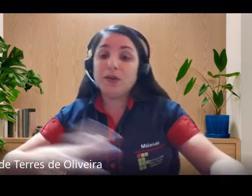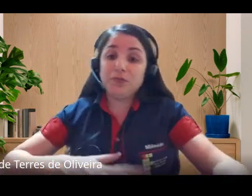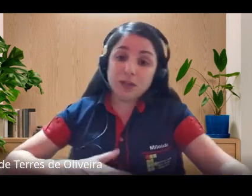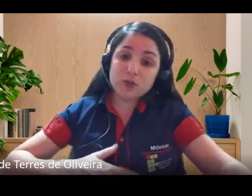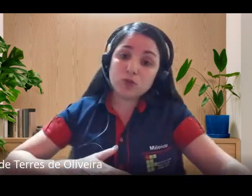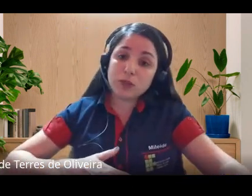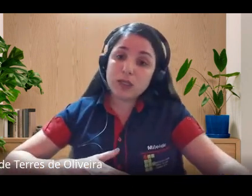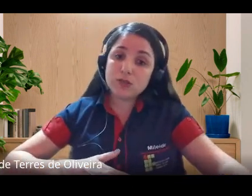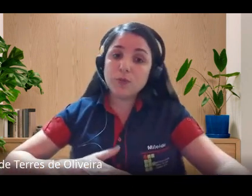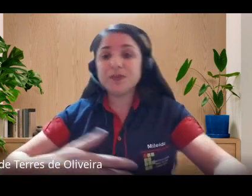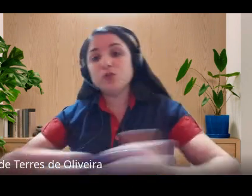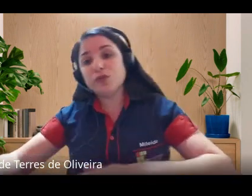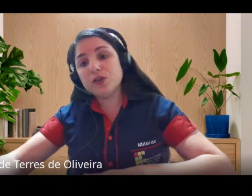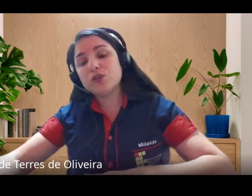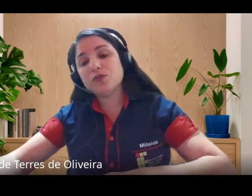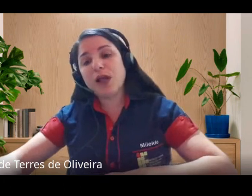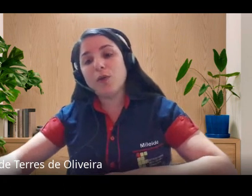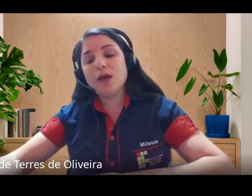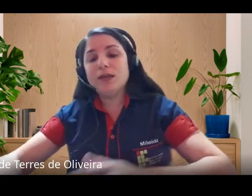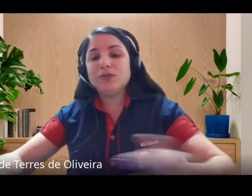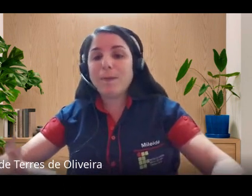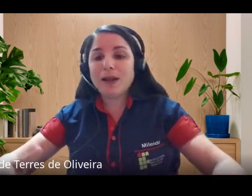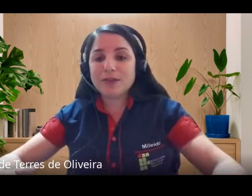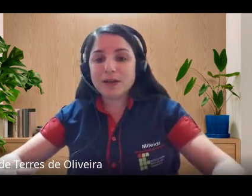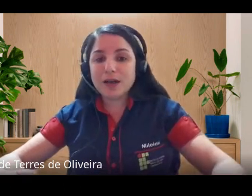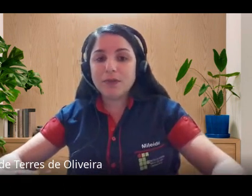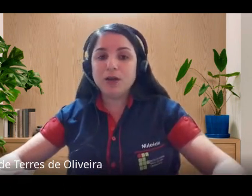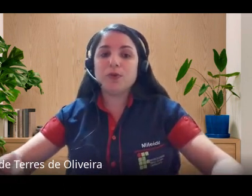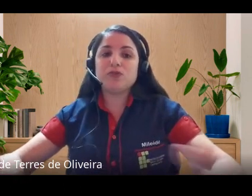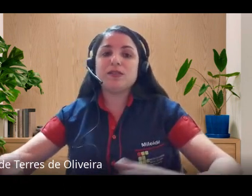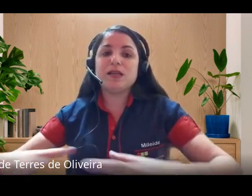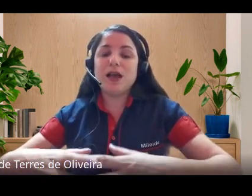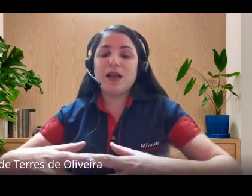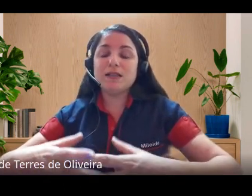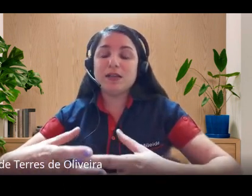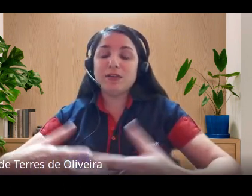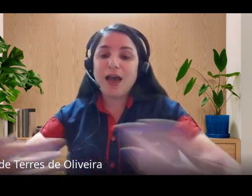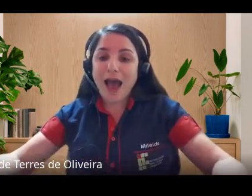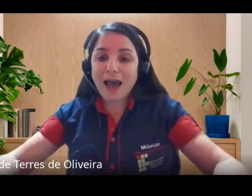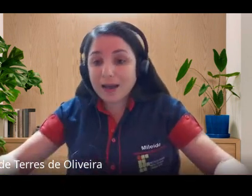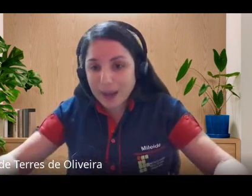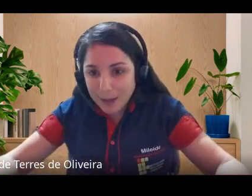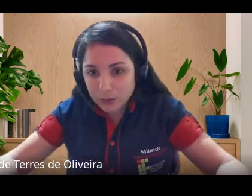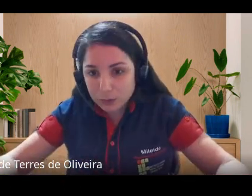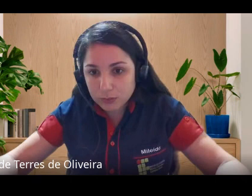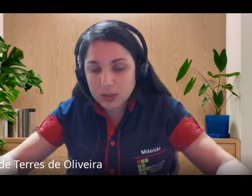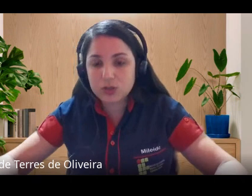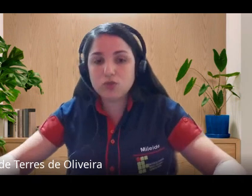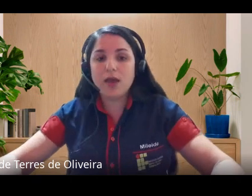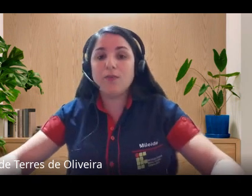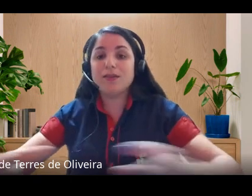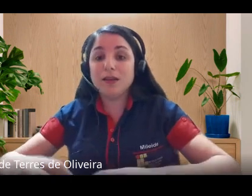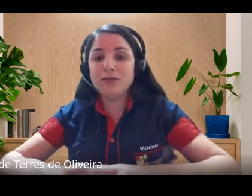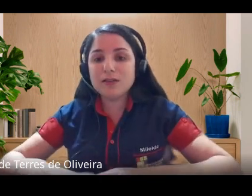tenho um prefixo no início e um sufixo no final. Então, da palavra cama, eu posso escrever acamado.